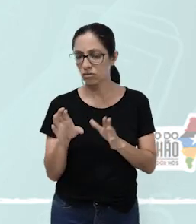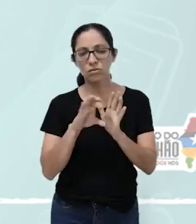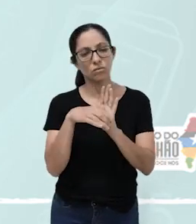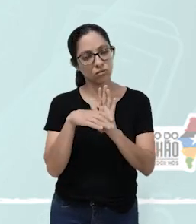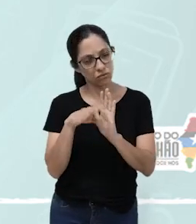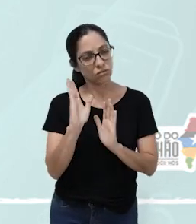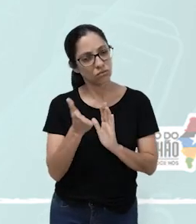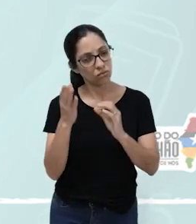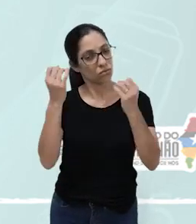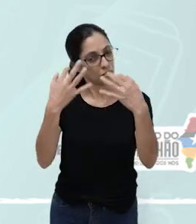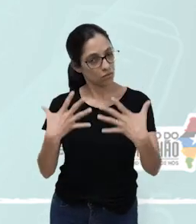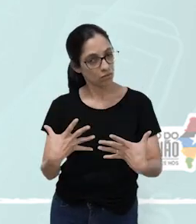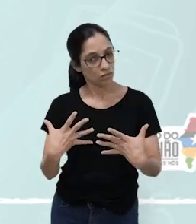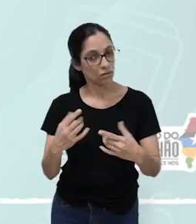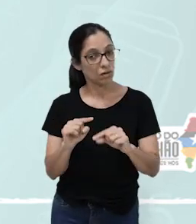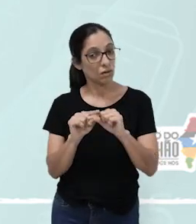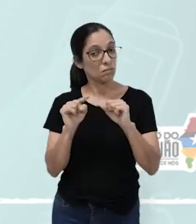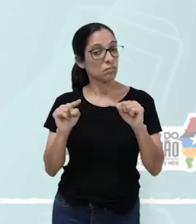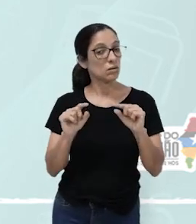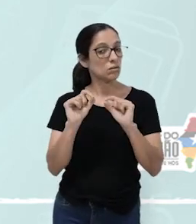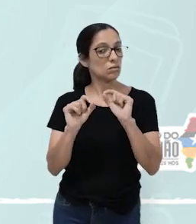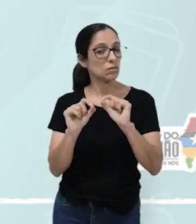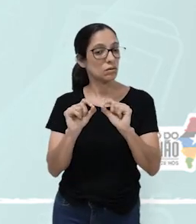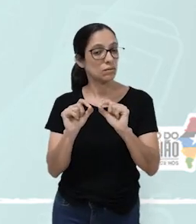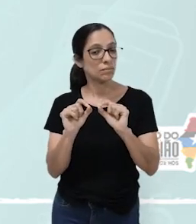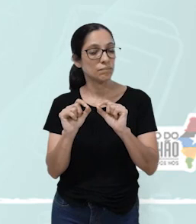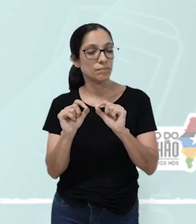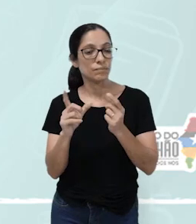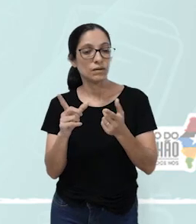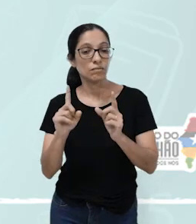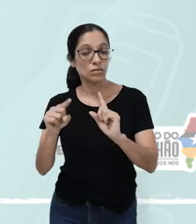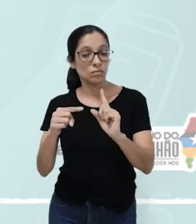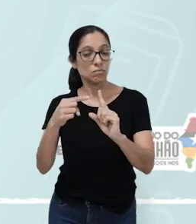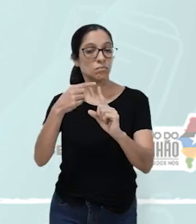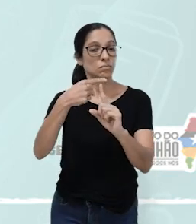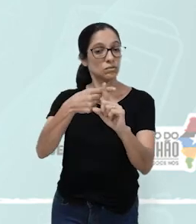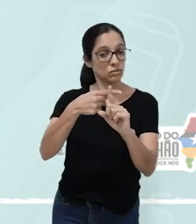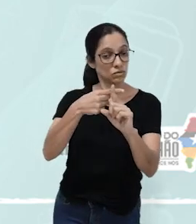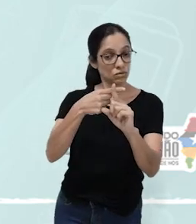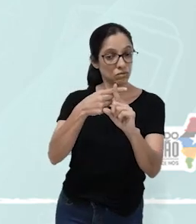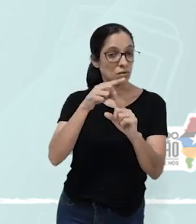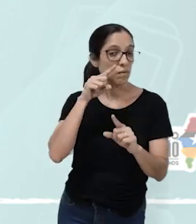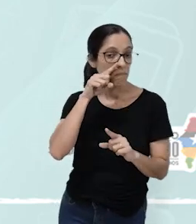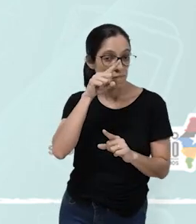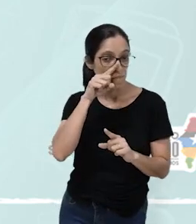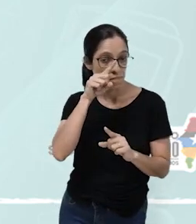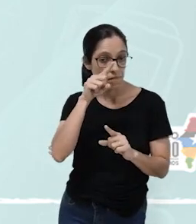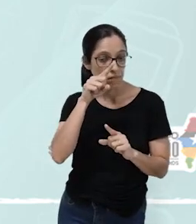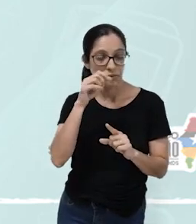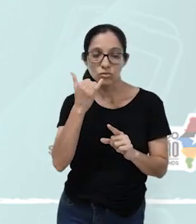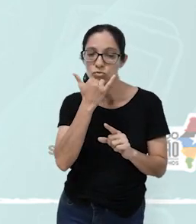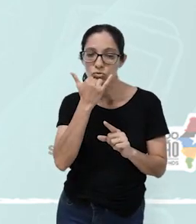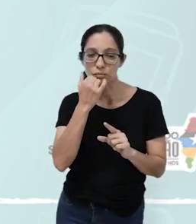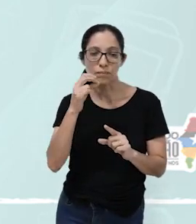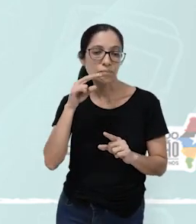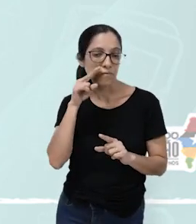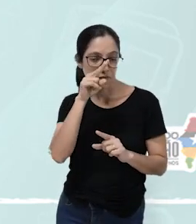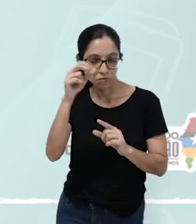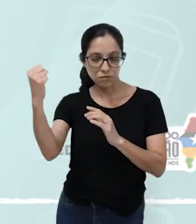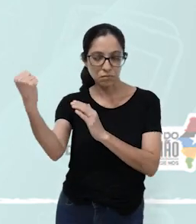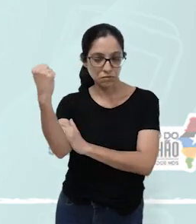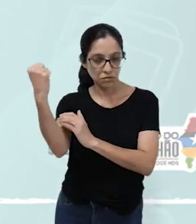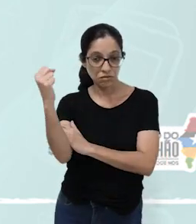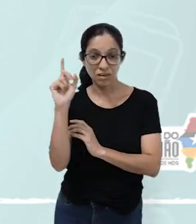para vocês. Só que está aqui, ó. Ao invés de positiva, é o quê? Negativa. Pode ser chamada